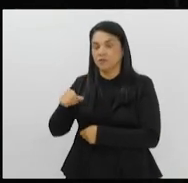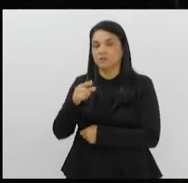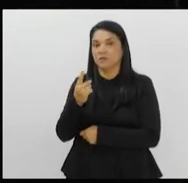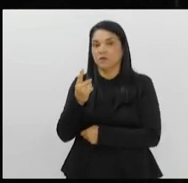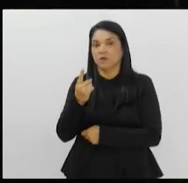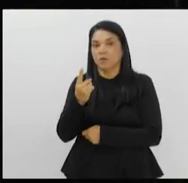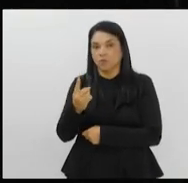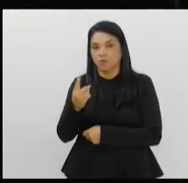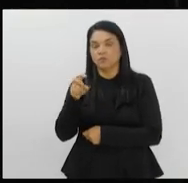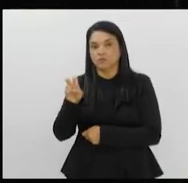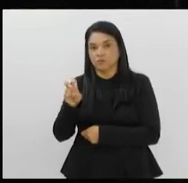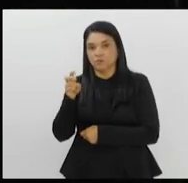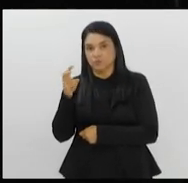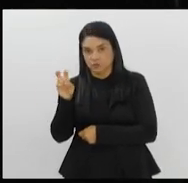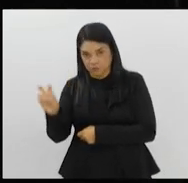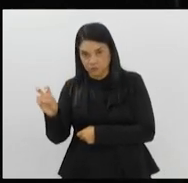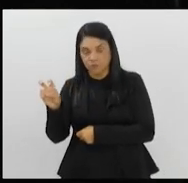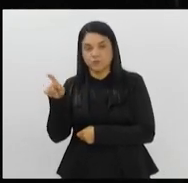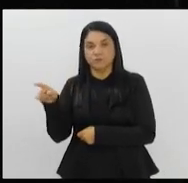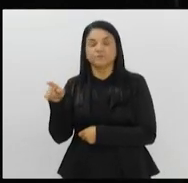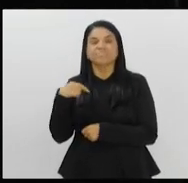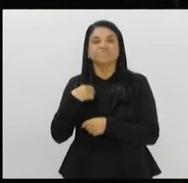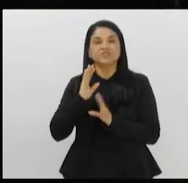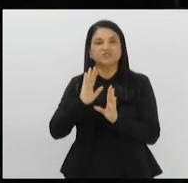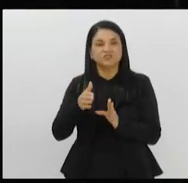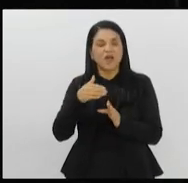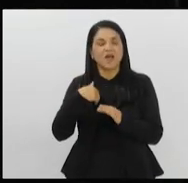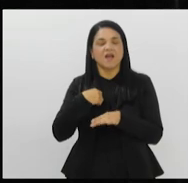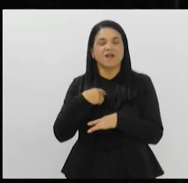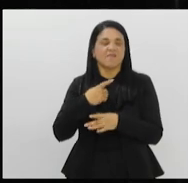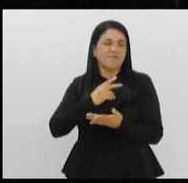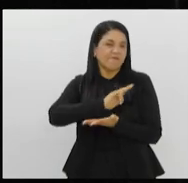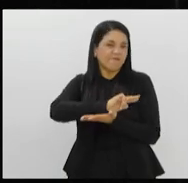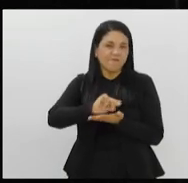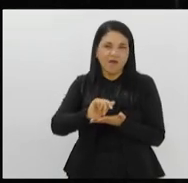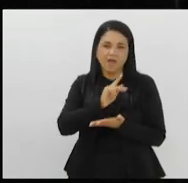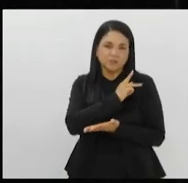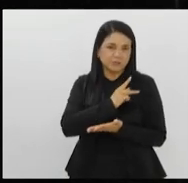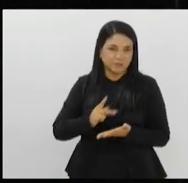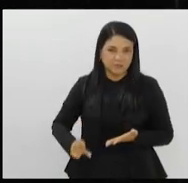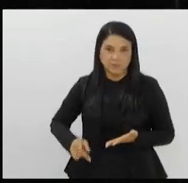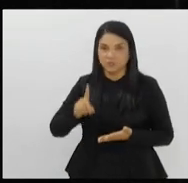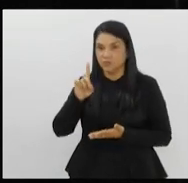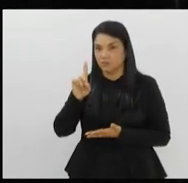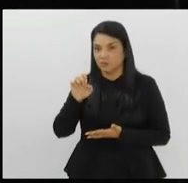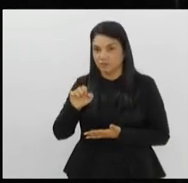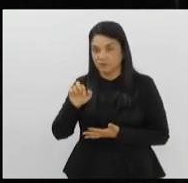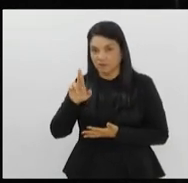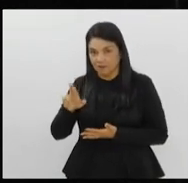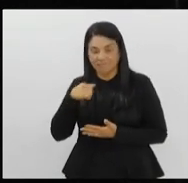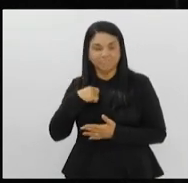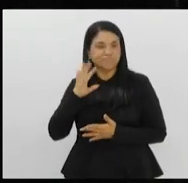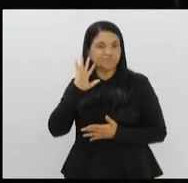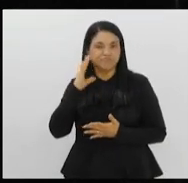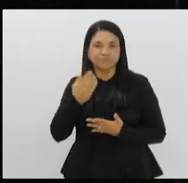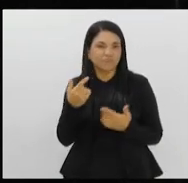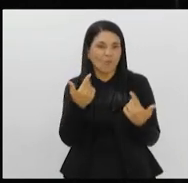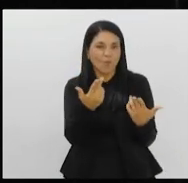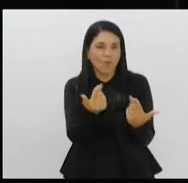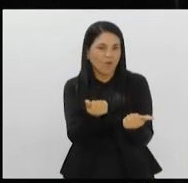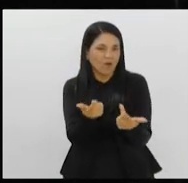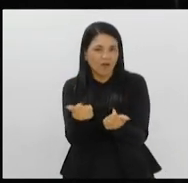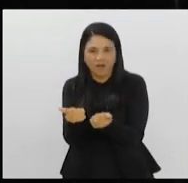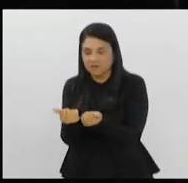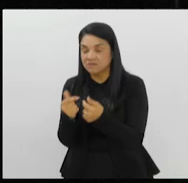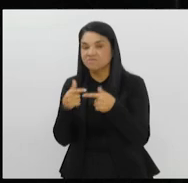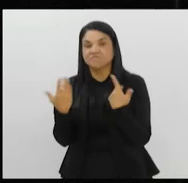RJ155 lá no DER. E passaram-se vários presidentes do DER e nada foi resolvido. E também, né,